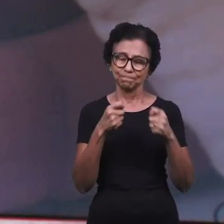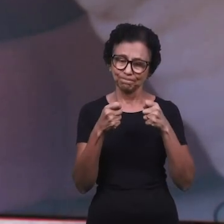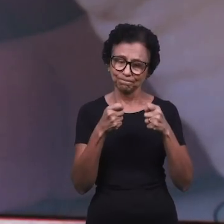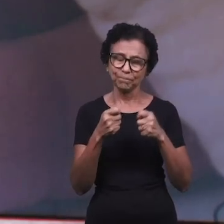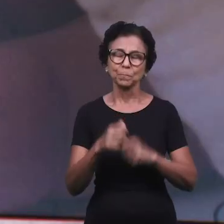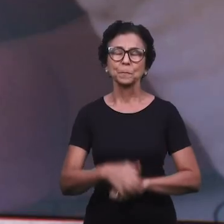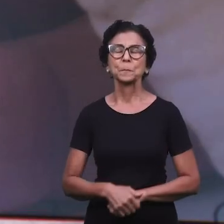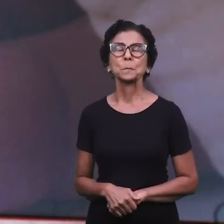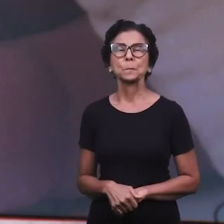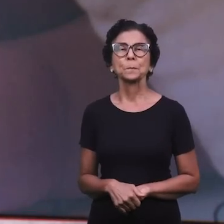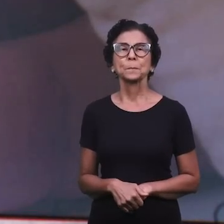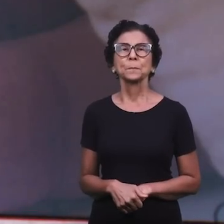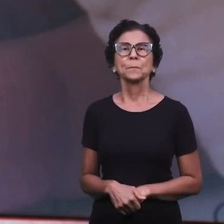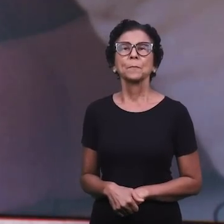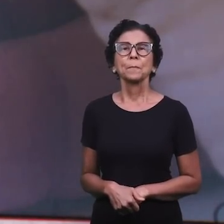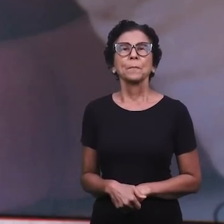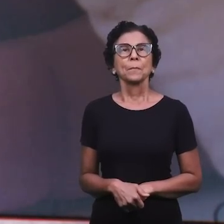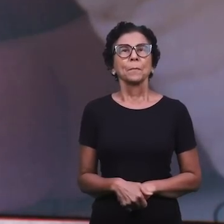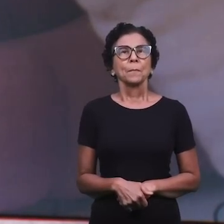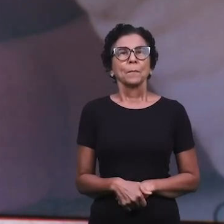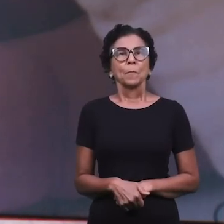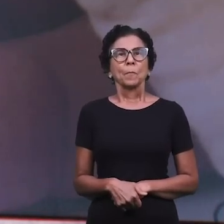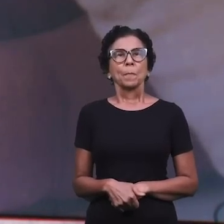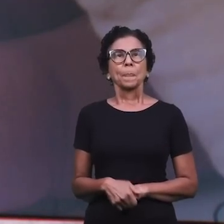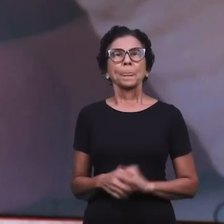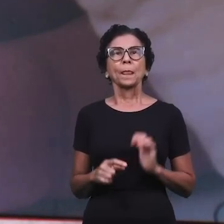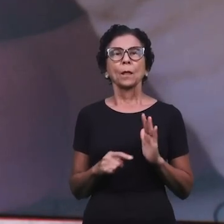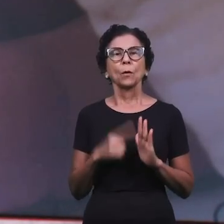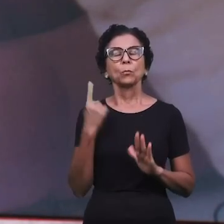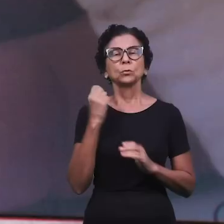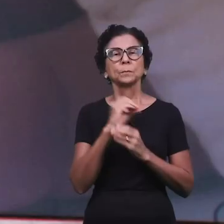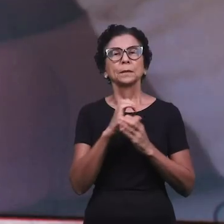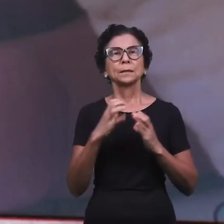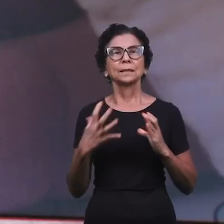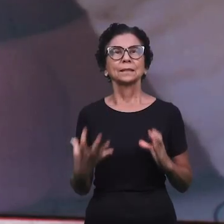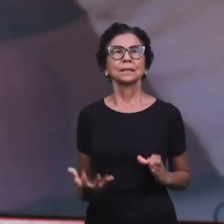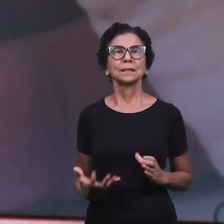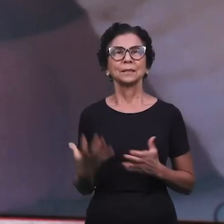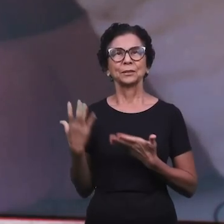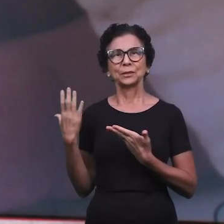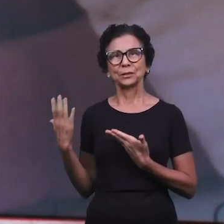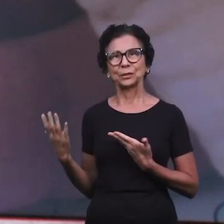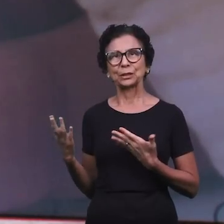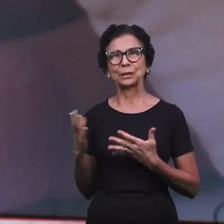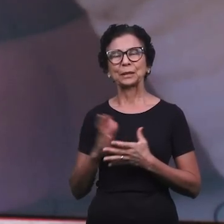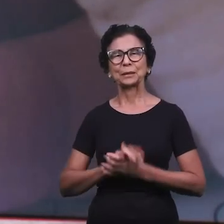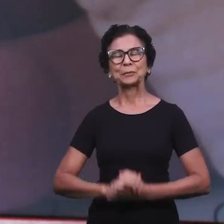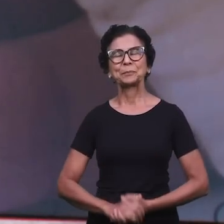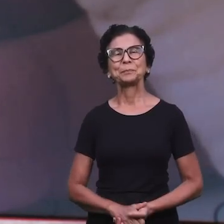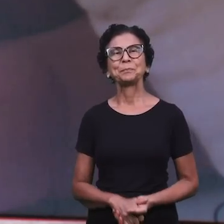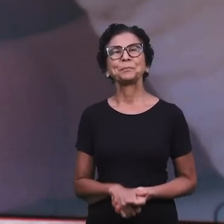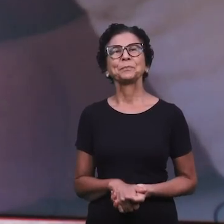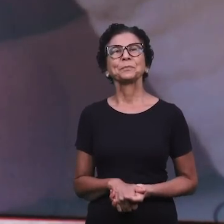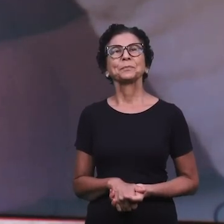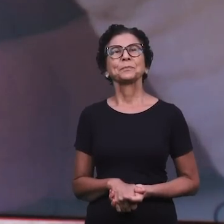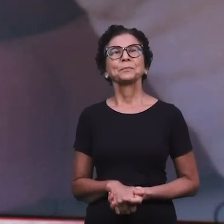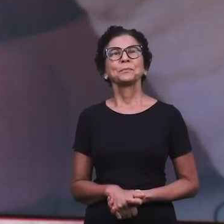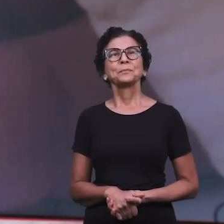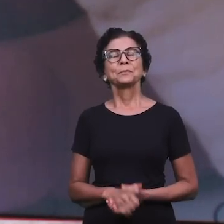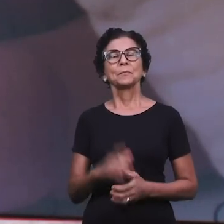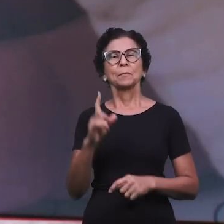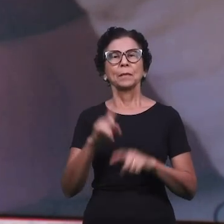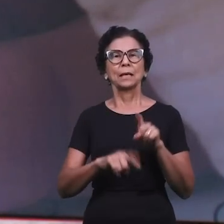do progresso. E olha só, a nossa última característica dos concurseiros aí aprovados, tá? São o